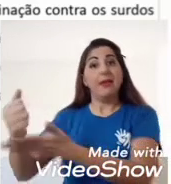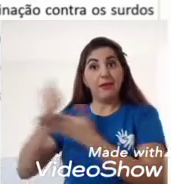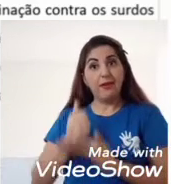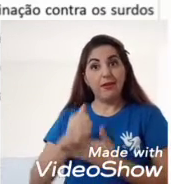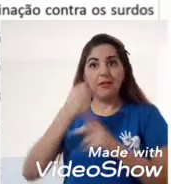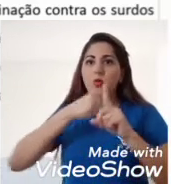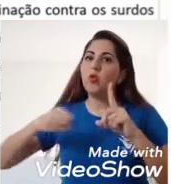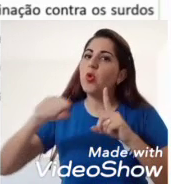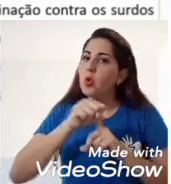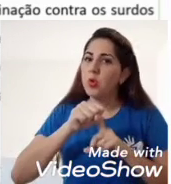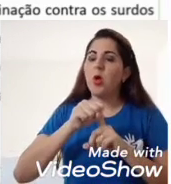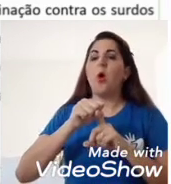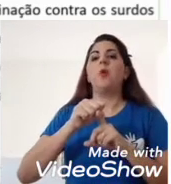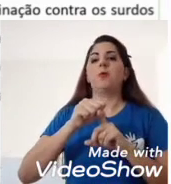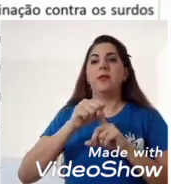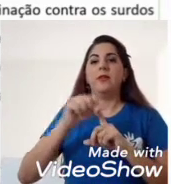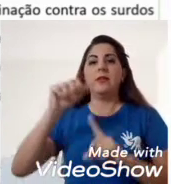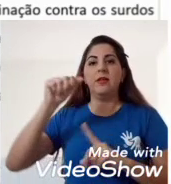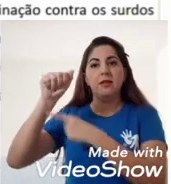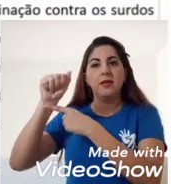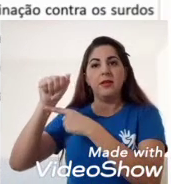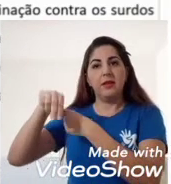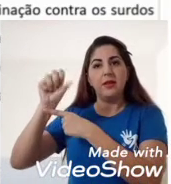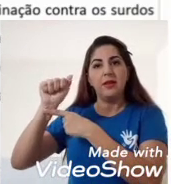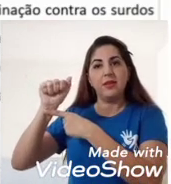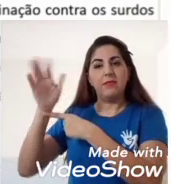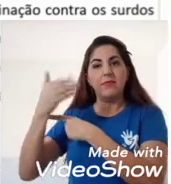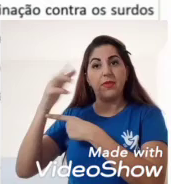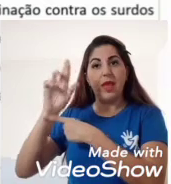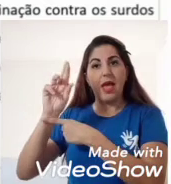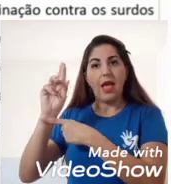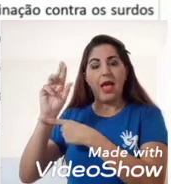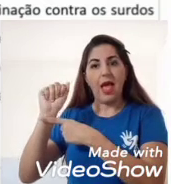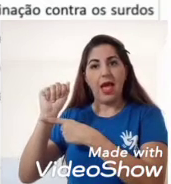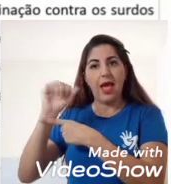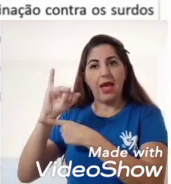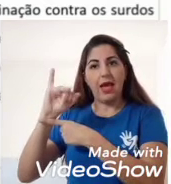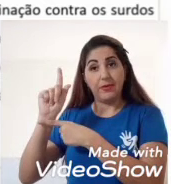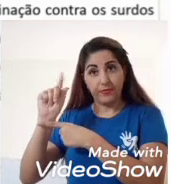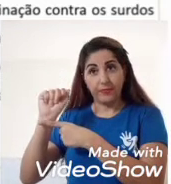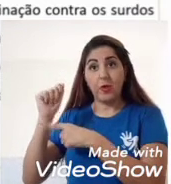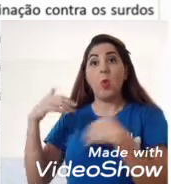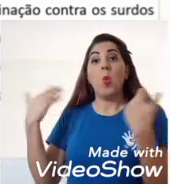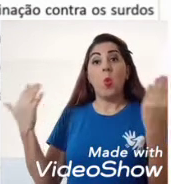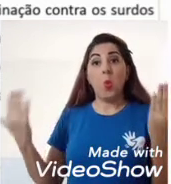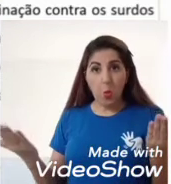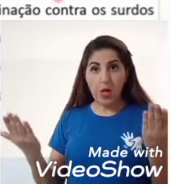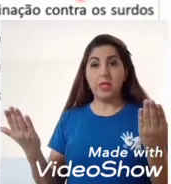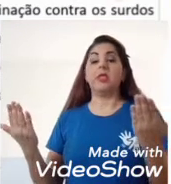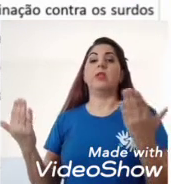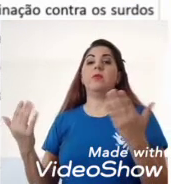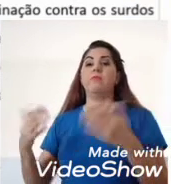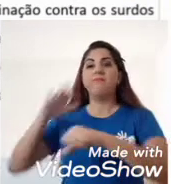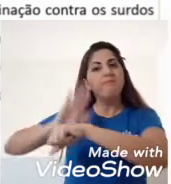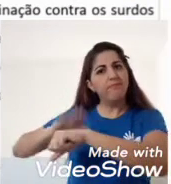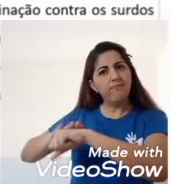socióloga Hannah Arendt. Qual que é o conceito? O conceito é o seguinte: quando uma atitude agressiva